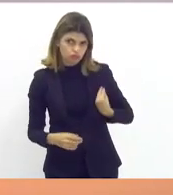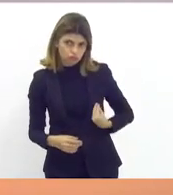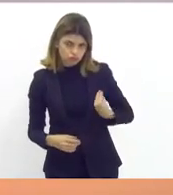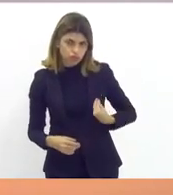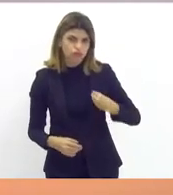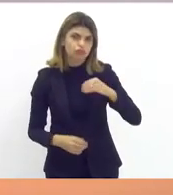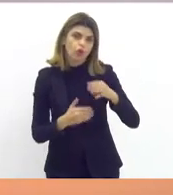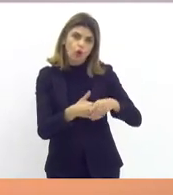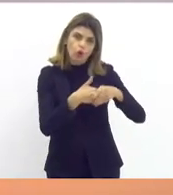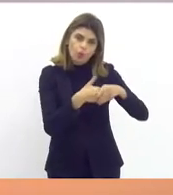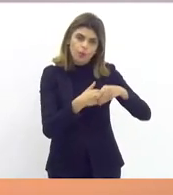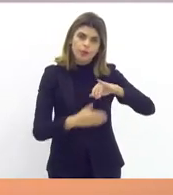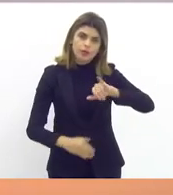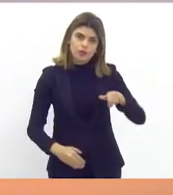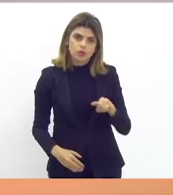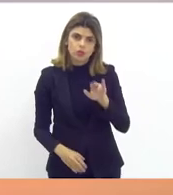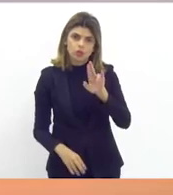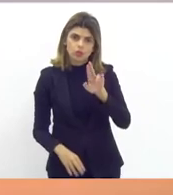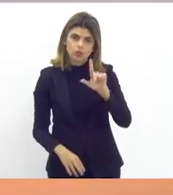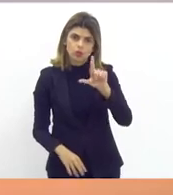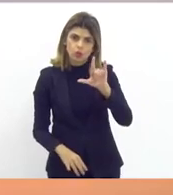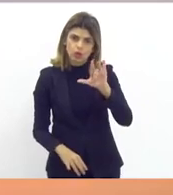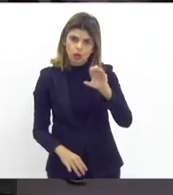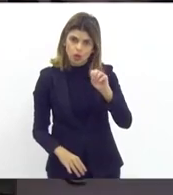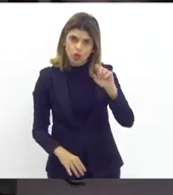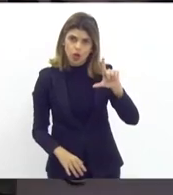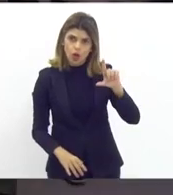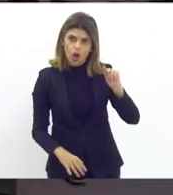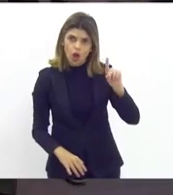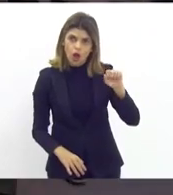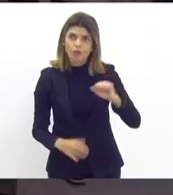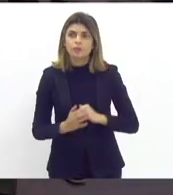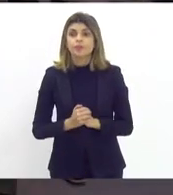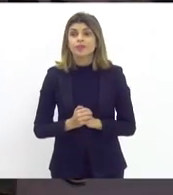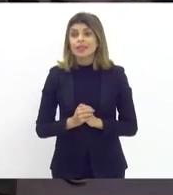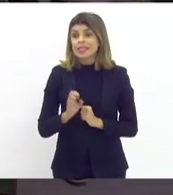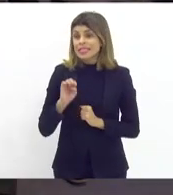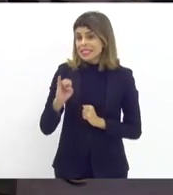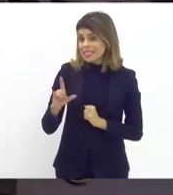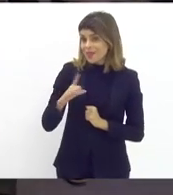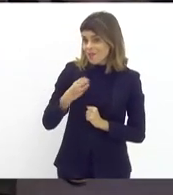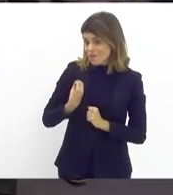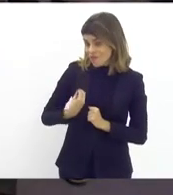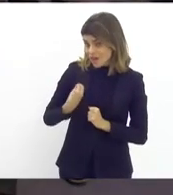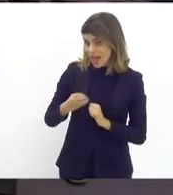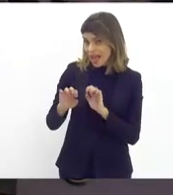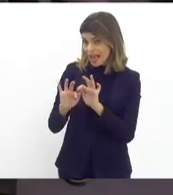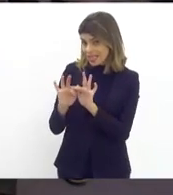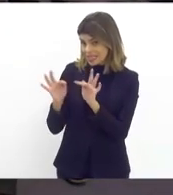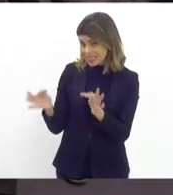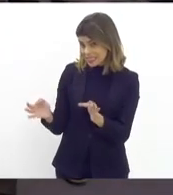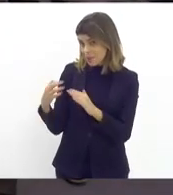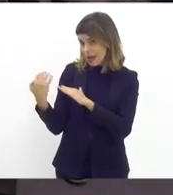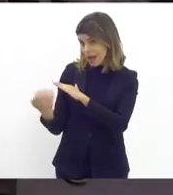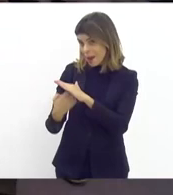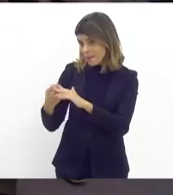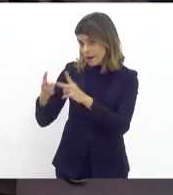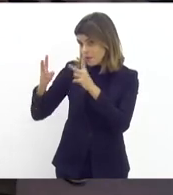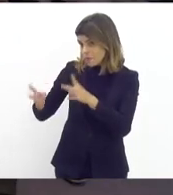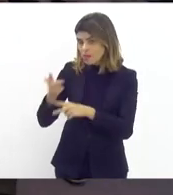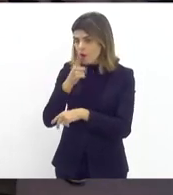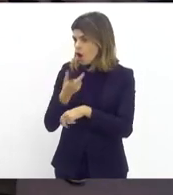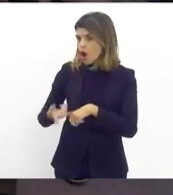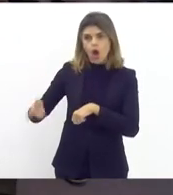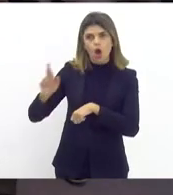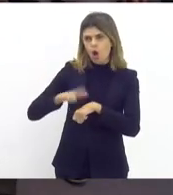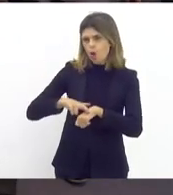Prazer. Oi? Não, empresa do Simples, se ficar no regime do Simples, se não quiser optar para o regime, ela não recupera crédito. Já